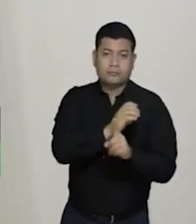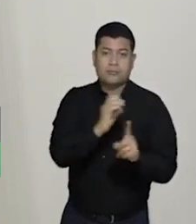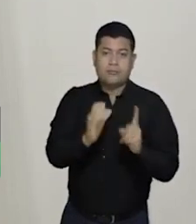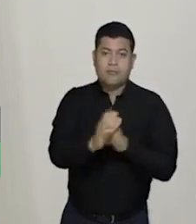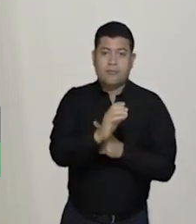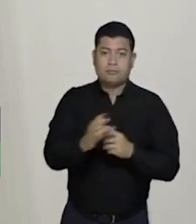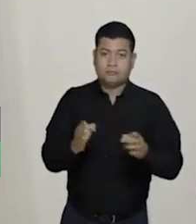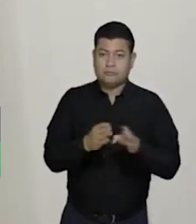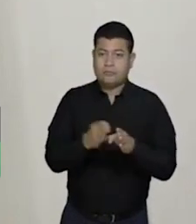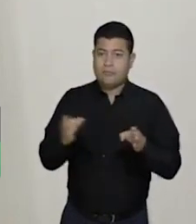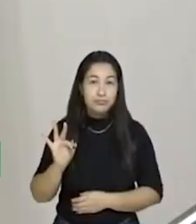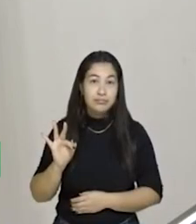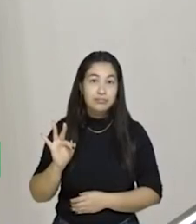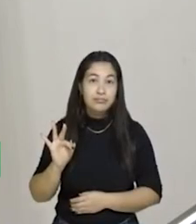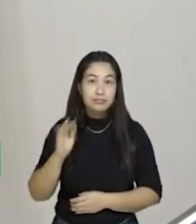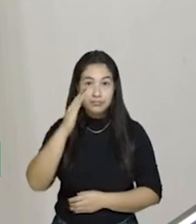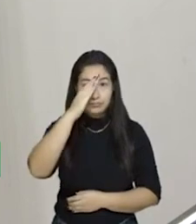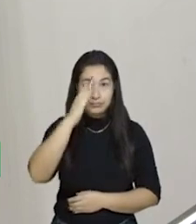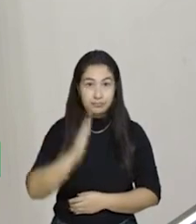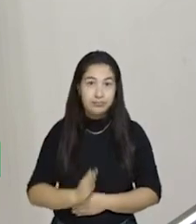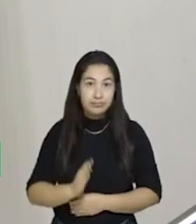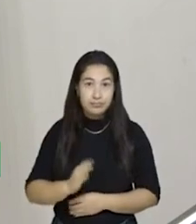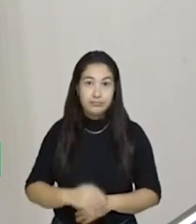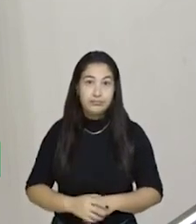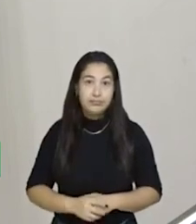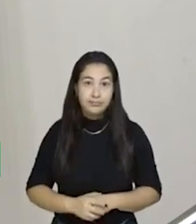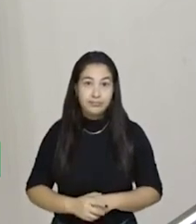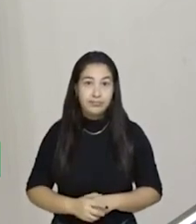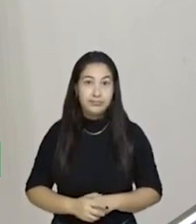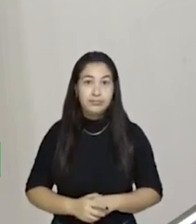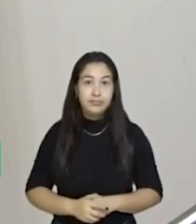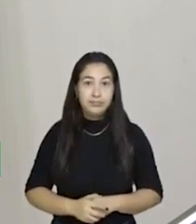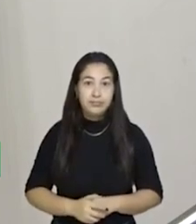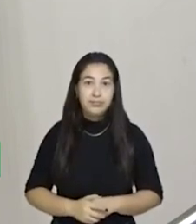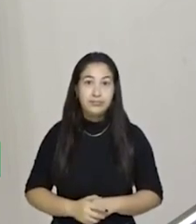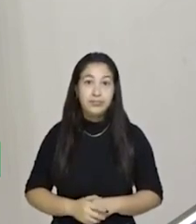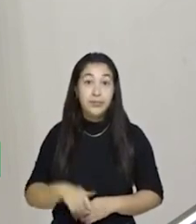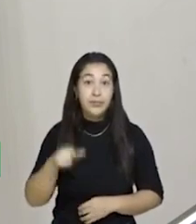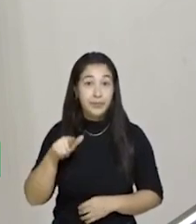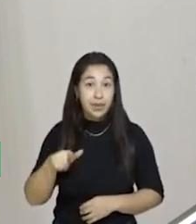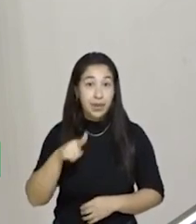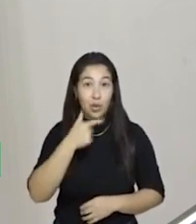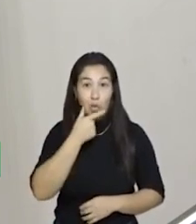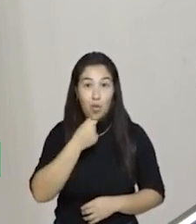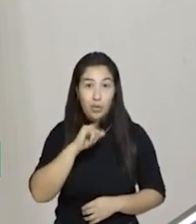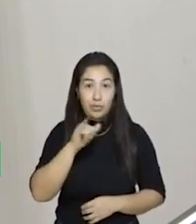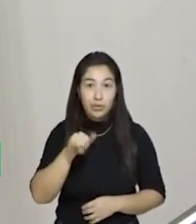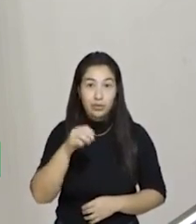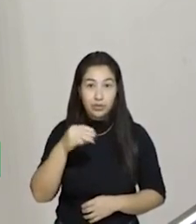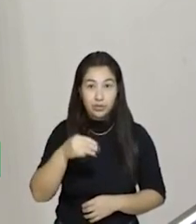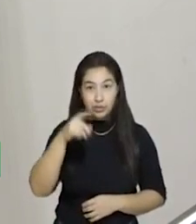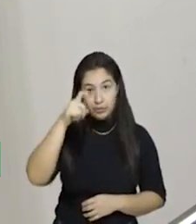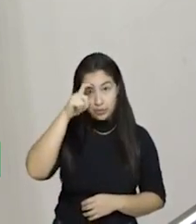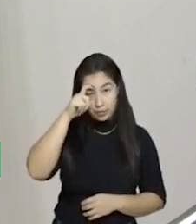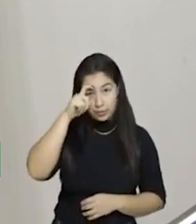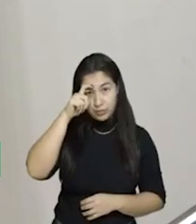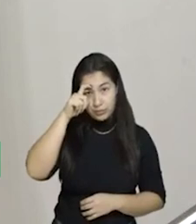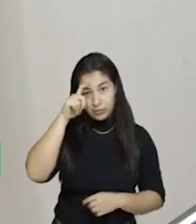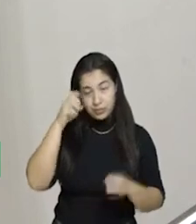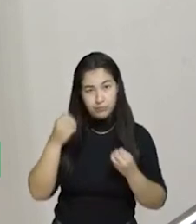do programa Universidade gratuita a oportunidade que o governador Jorginho que essa casa deram